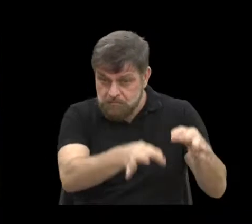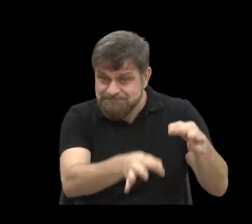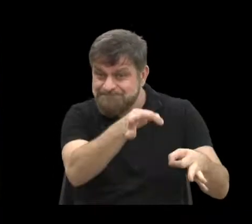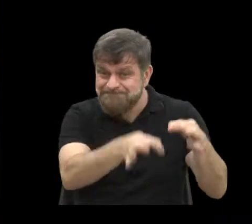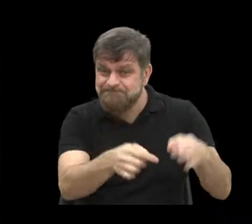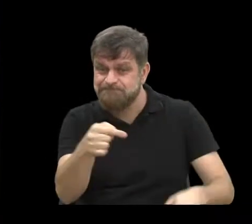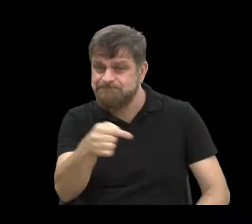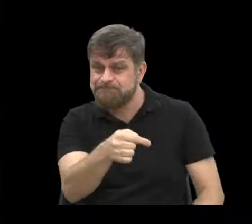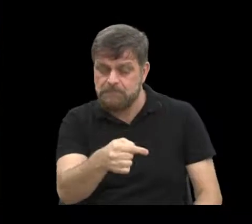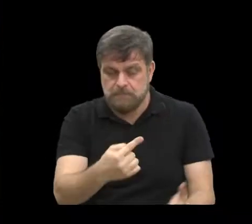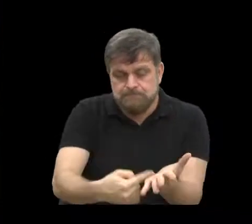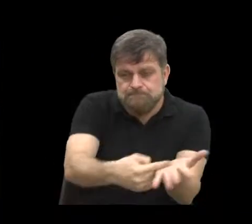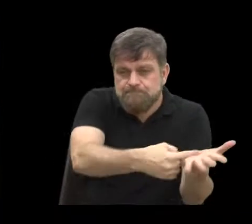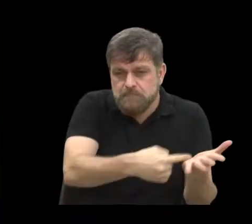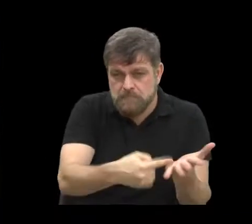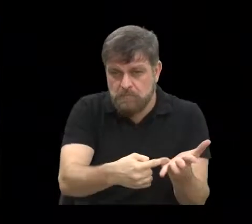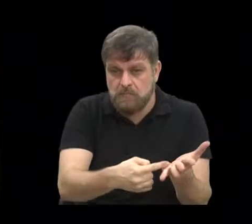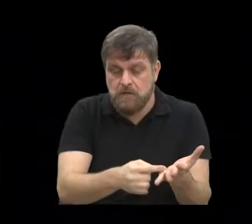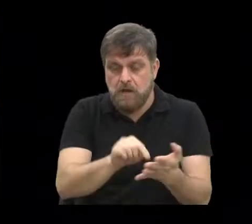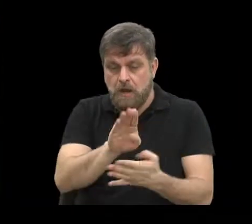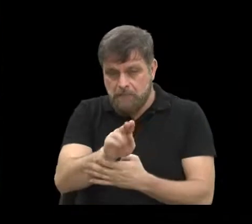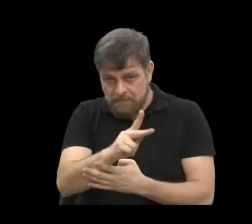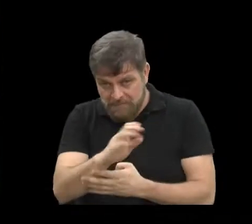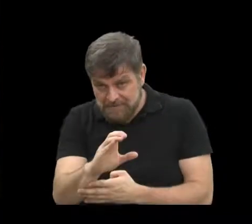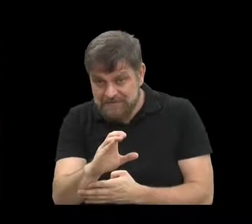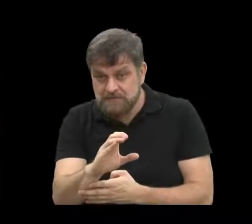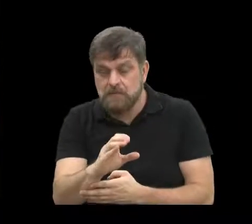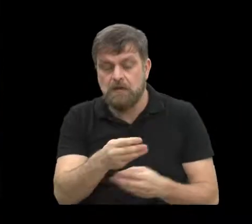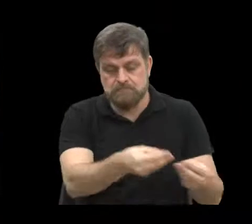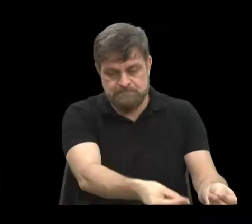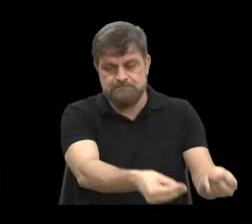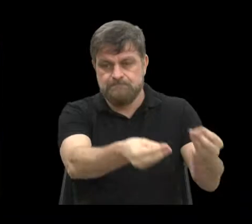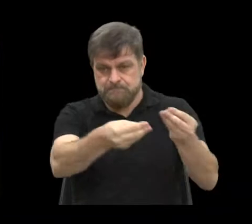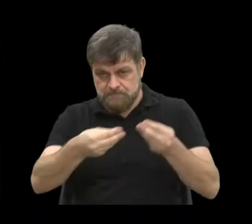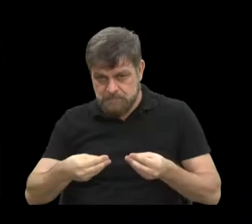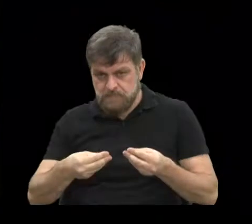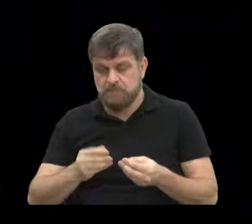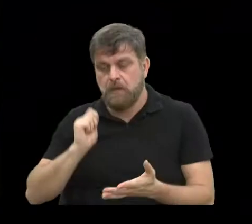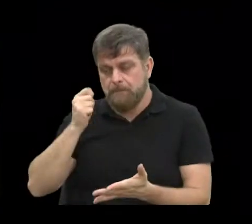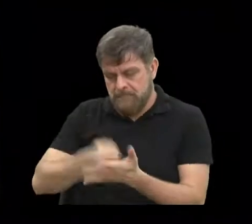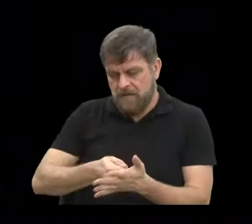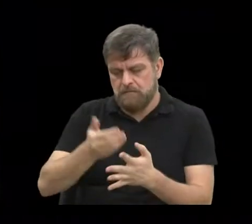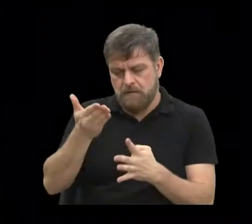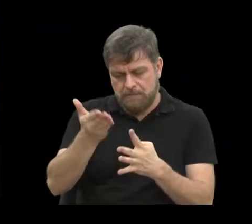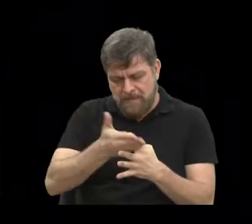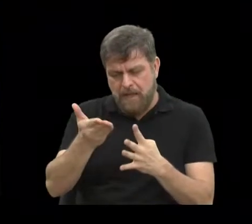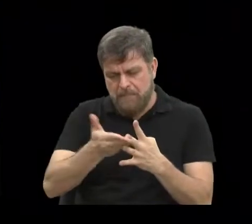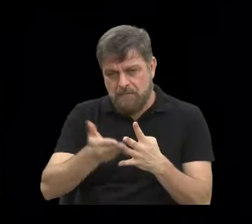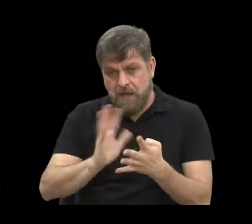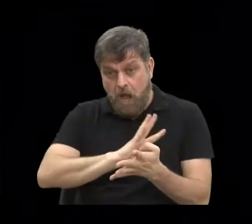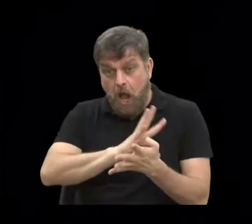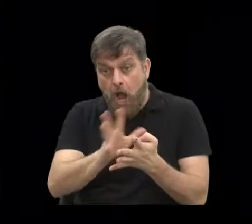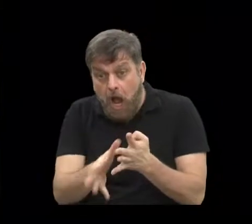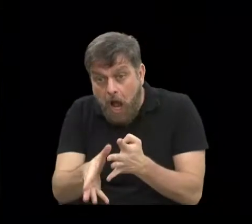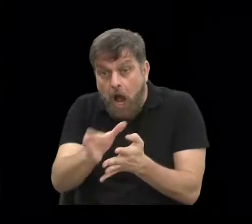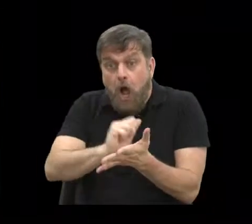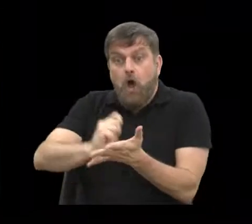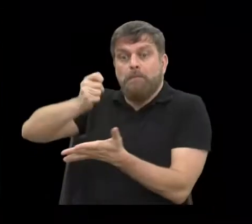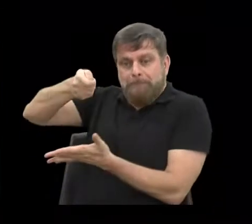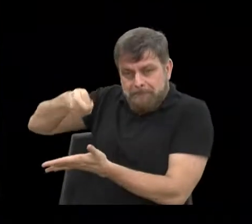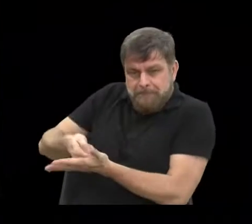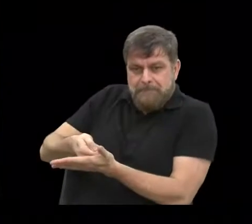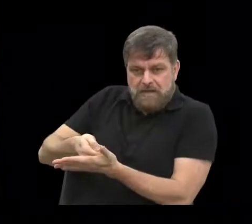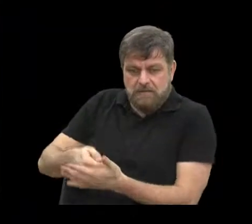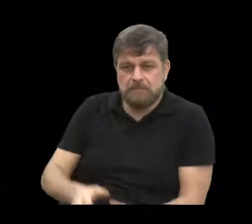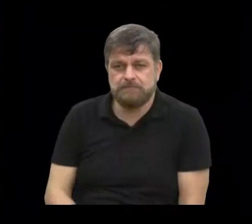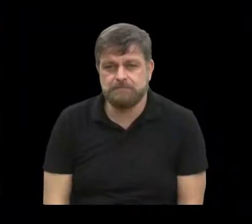junta for pela concessão desde lá da entrada do pedido, é pago todos os atrasados sem